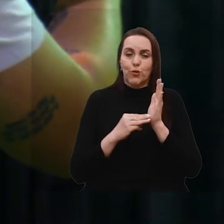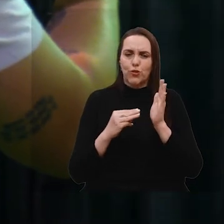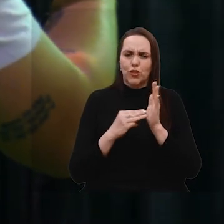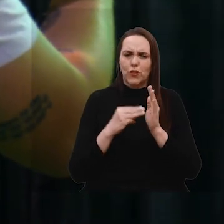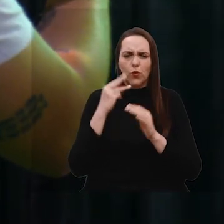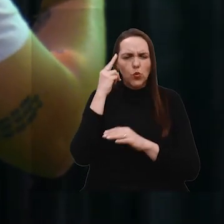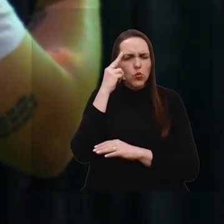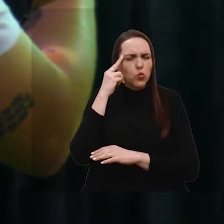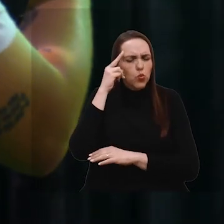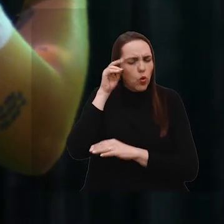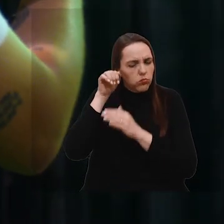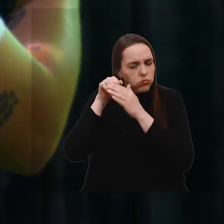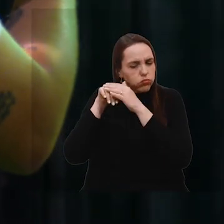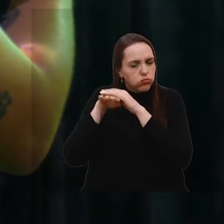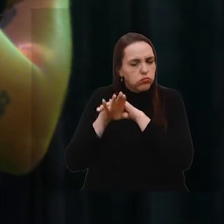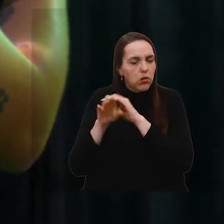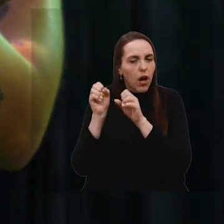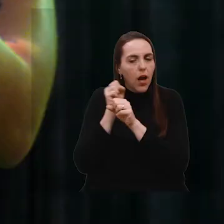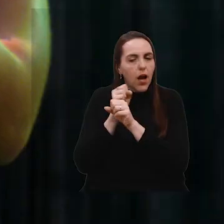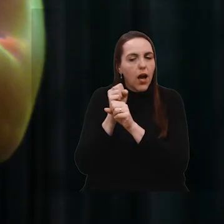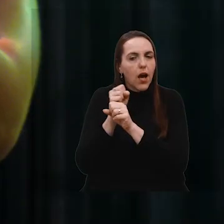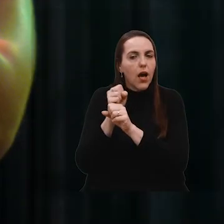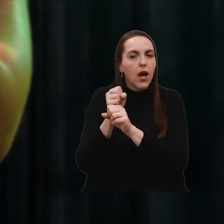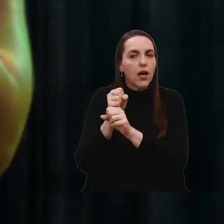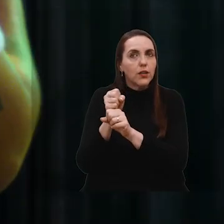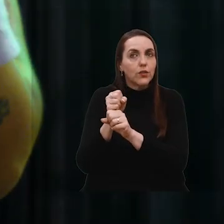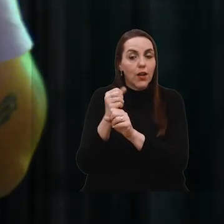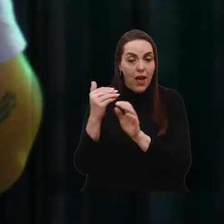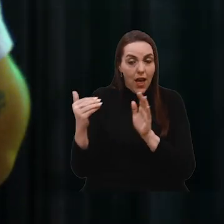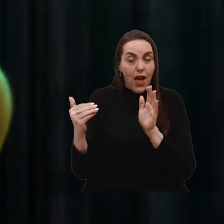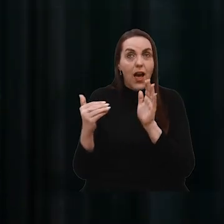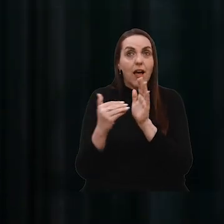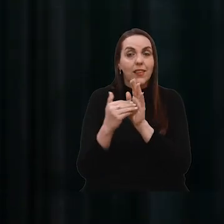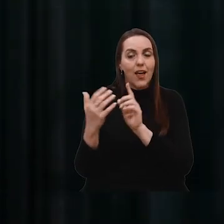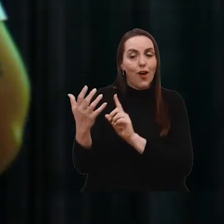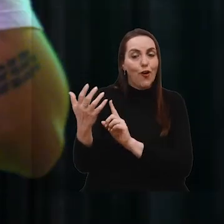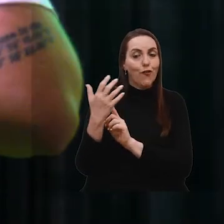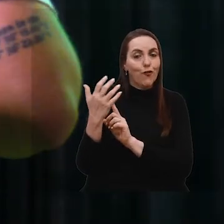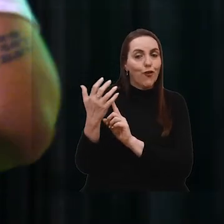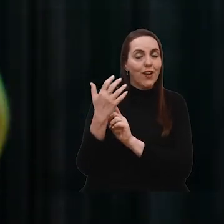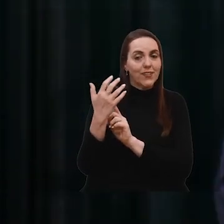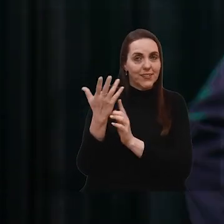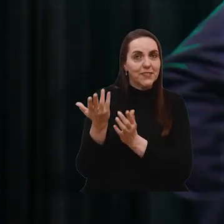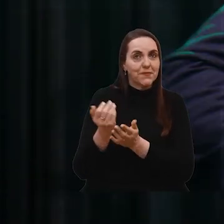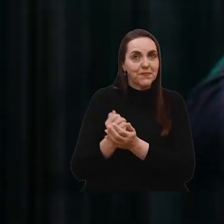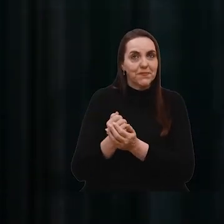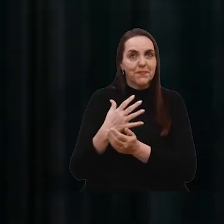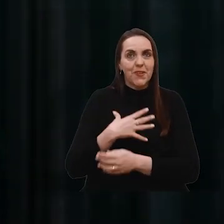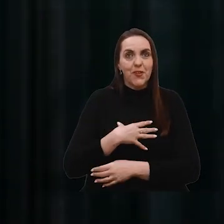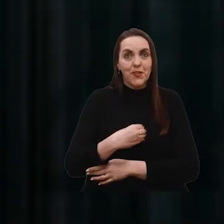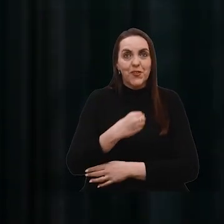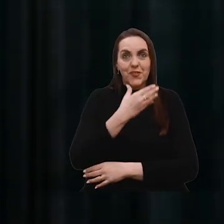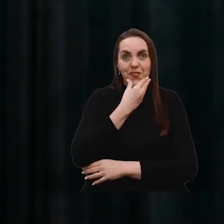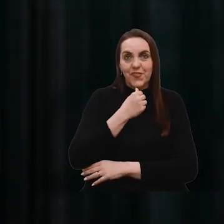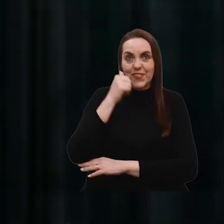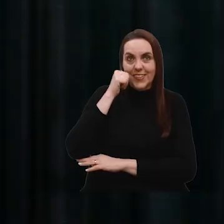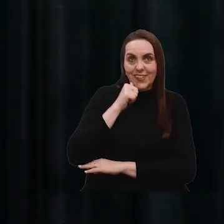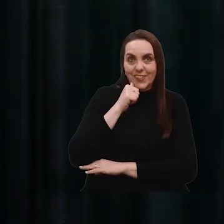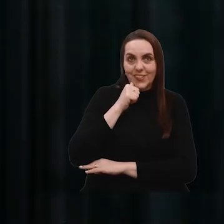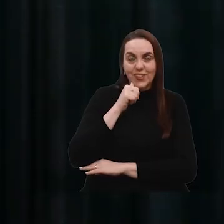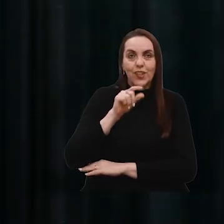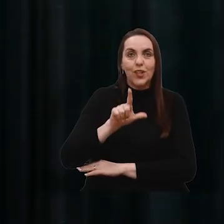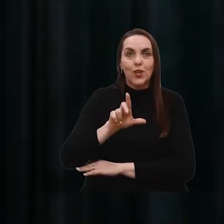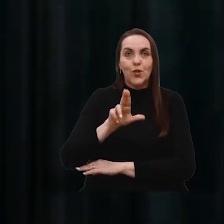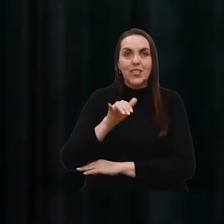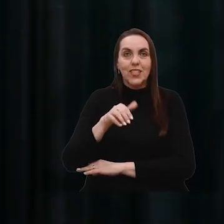virtude disso, esse sonho ficou guardado por muitos anos, até que por influência